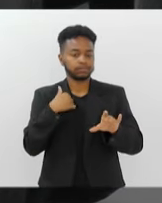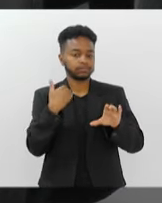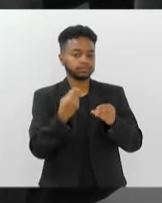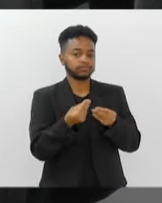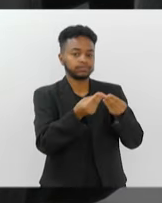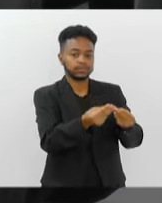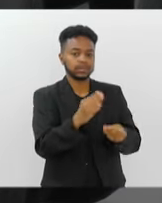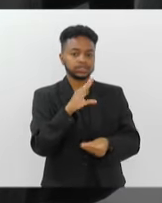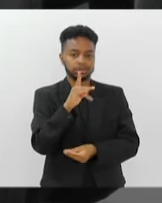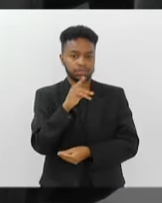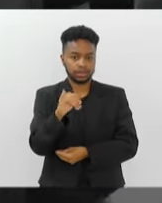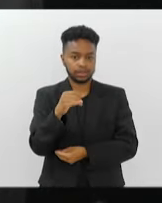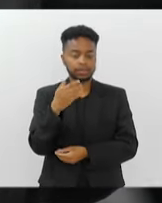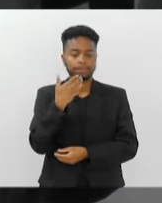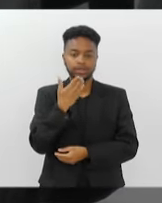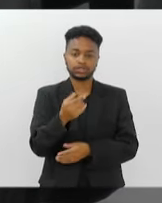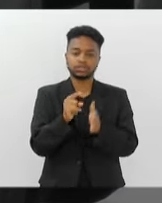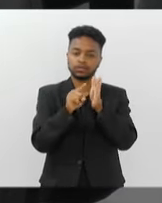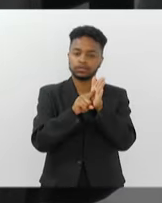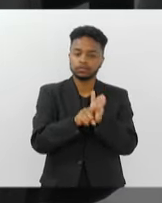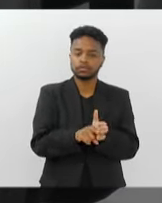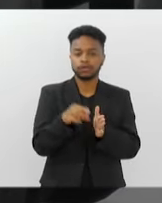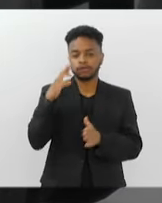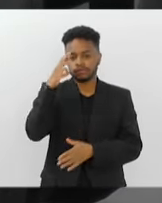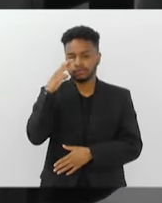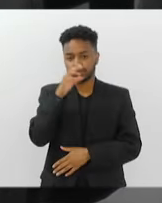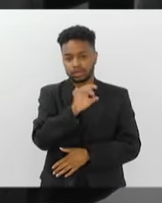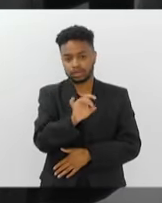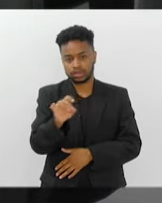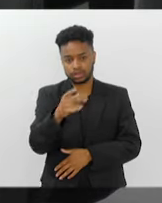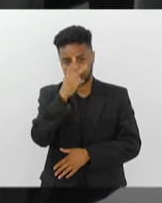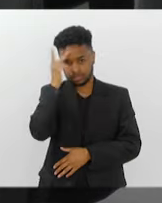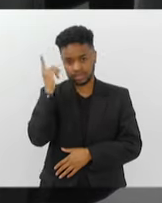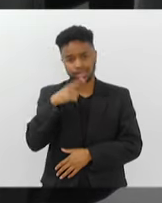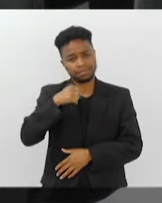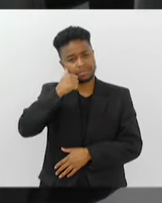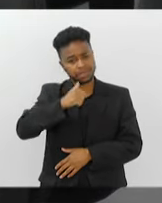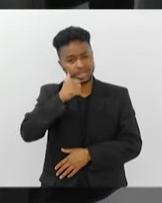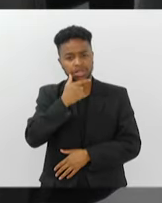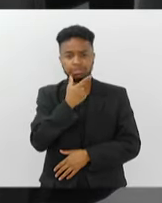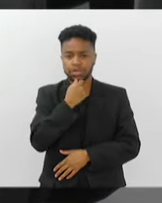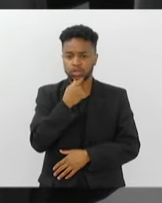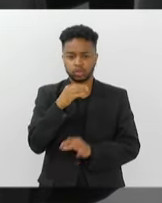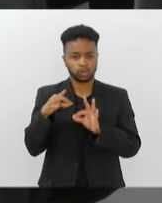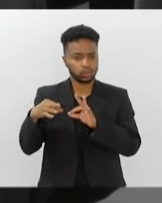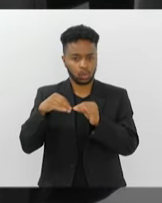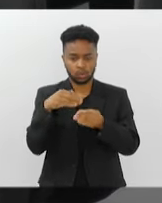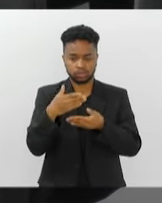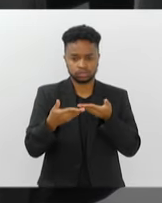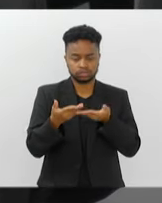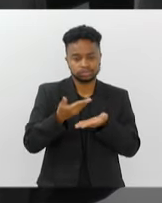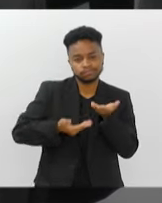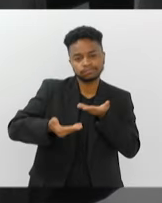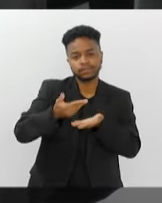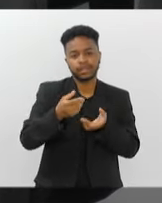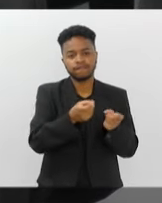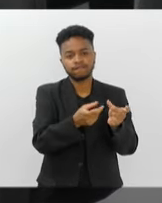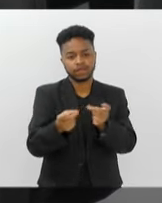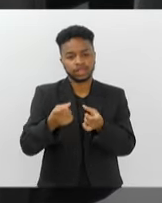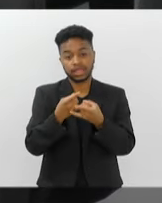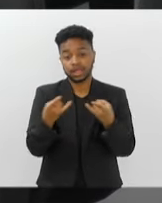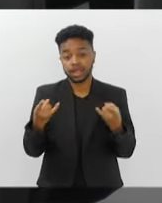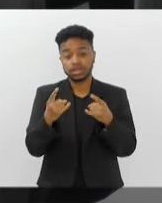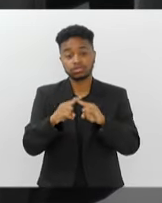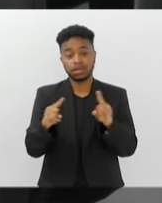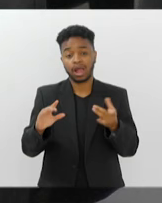para para pedir investigação desses desses indivíduos tem meninas tem meninos tudo envolvidos vendendo ingressos que ninguém